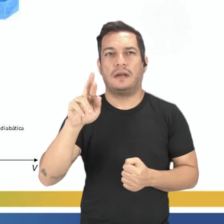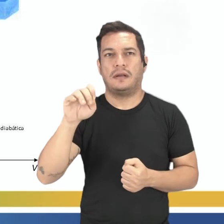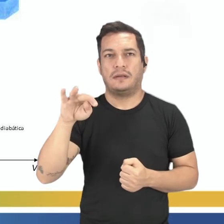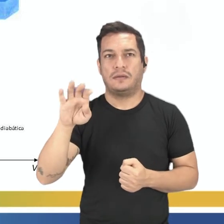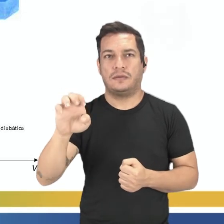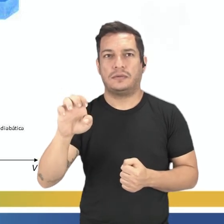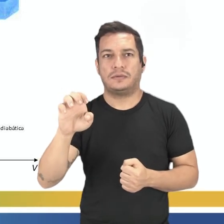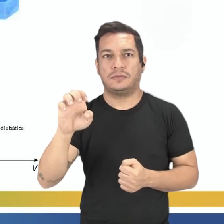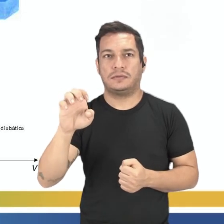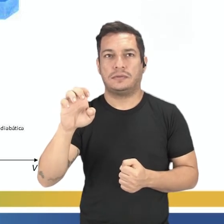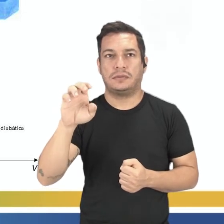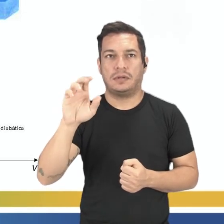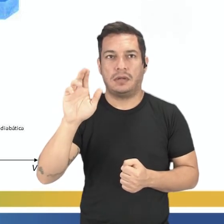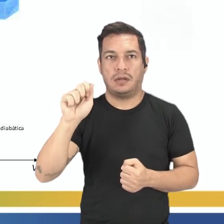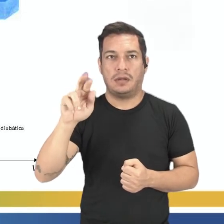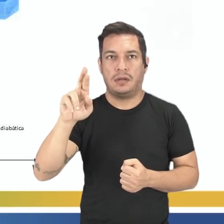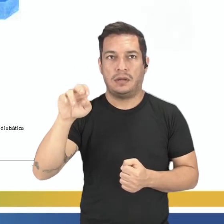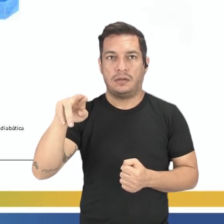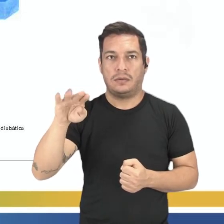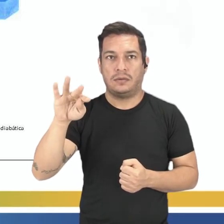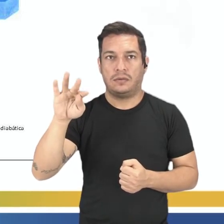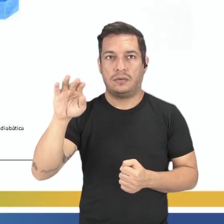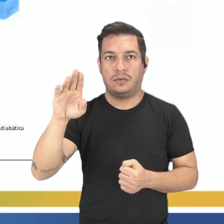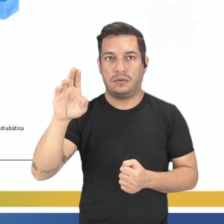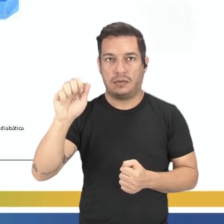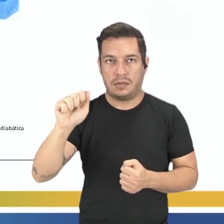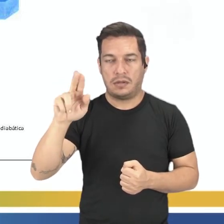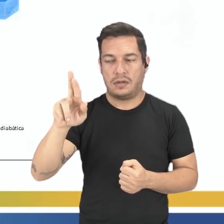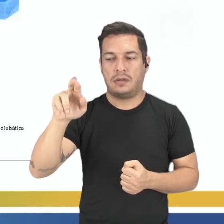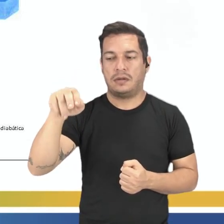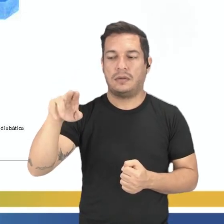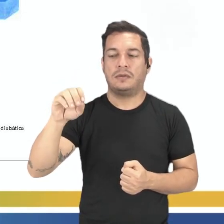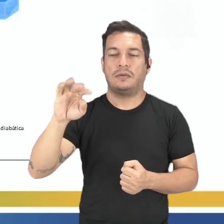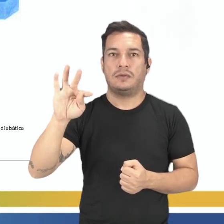essas duas fontes. E aí abaixo você tem no gráfico.